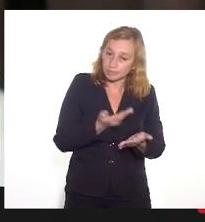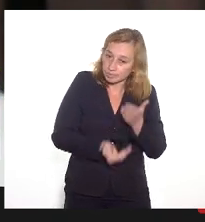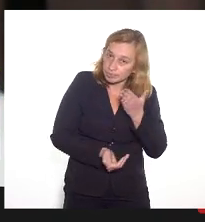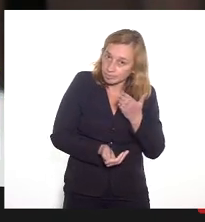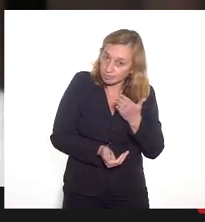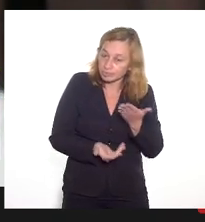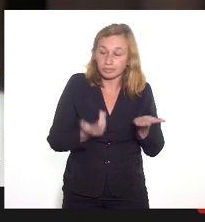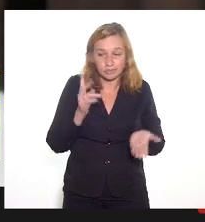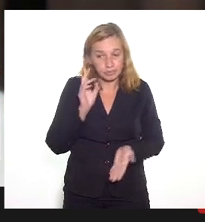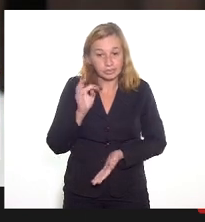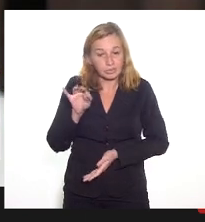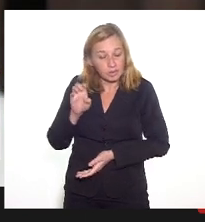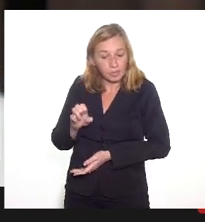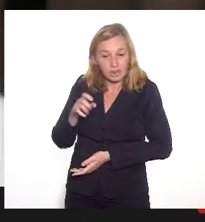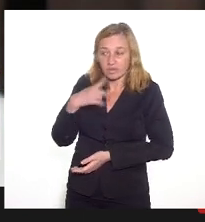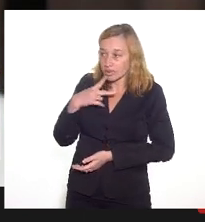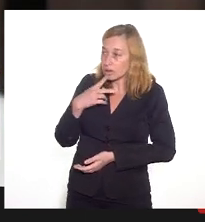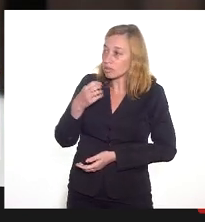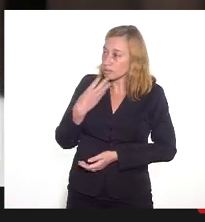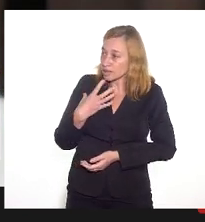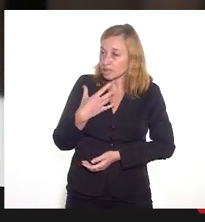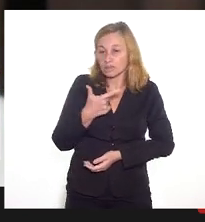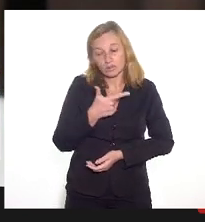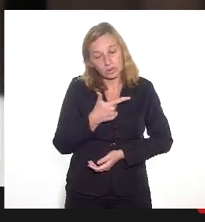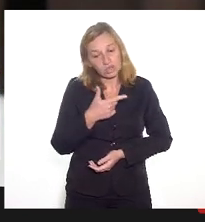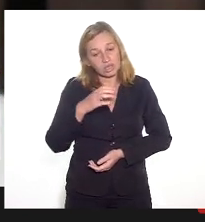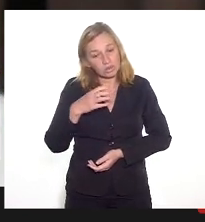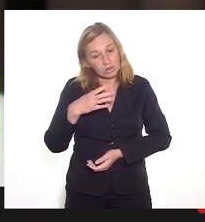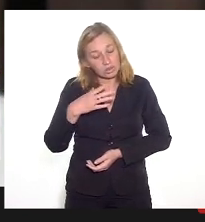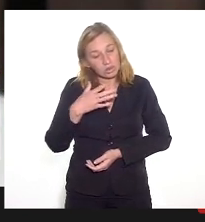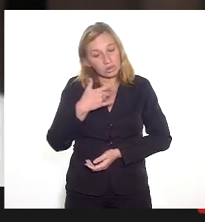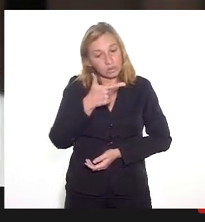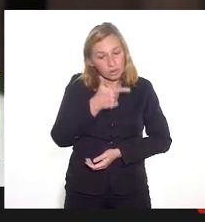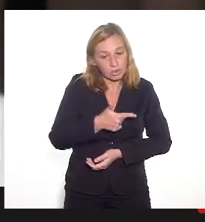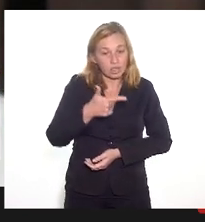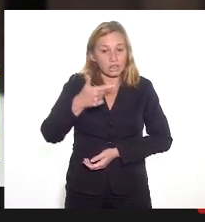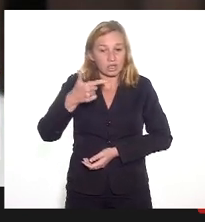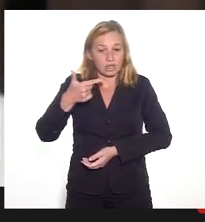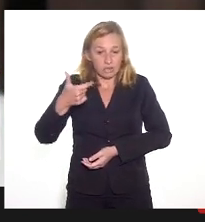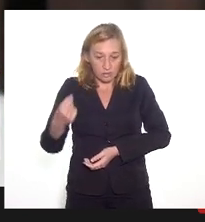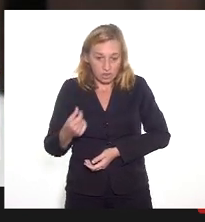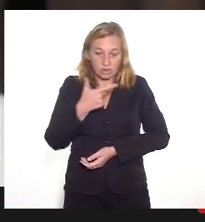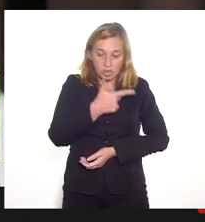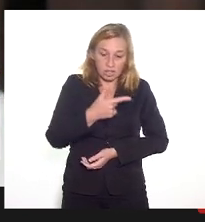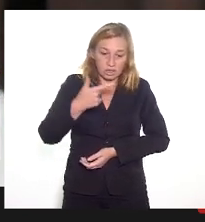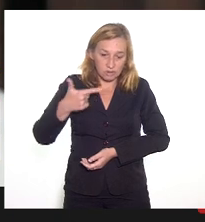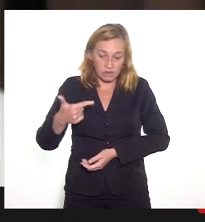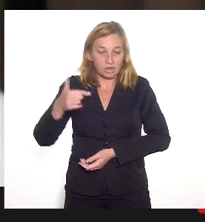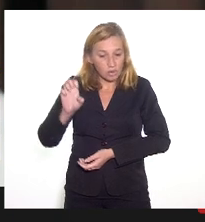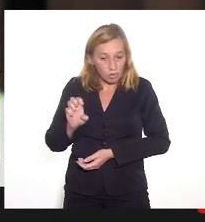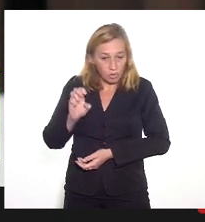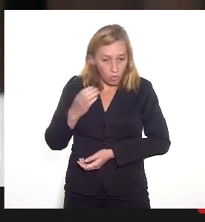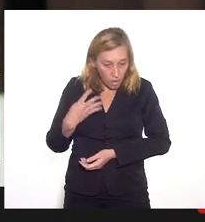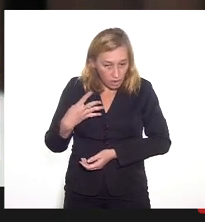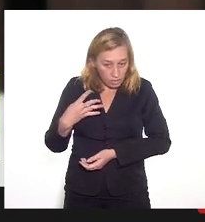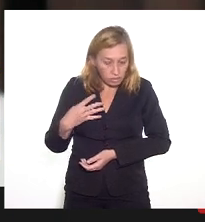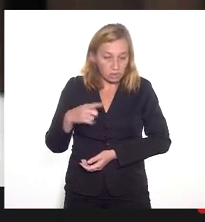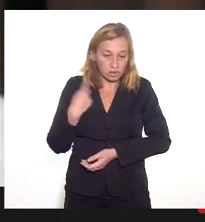Beth lembrou muito bem que os capítulos 220 a 224 da nossa Constituição, infelizmente, até hoje não